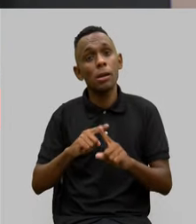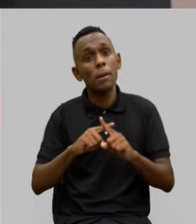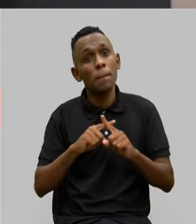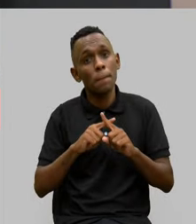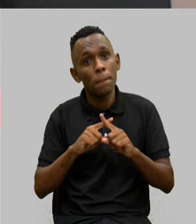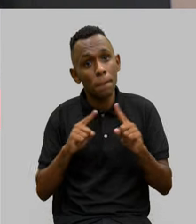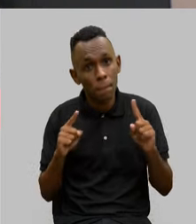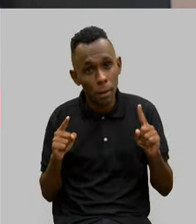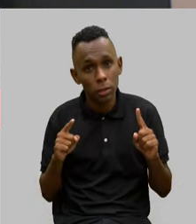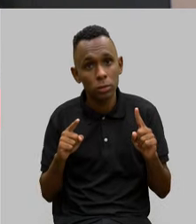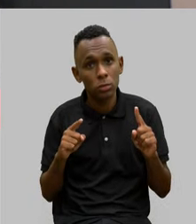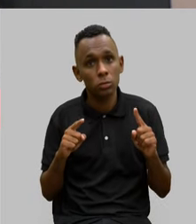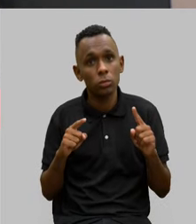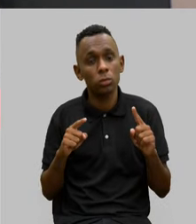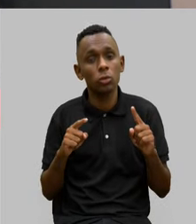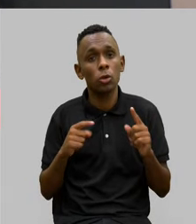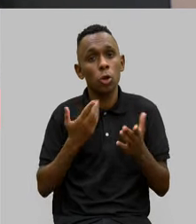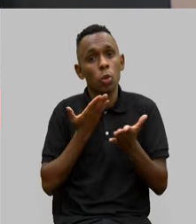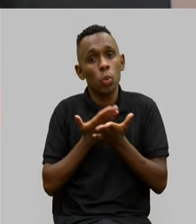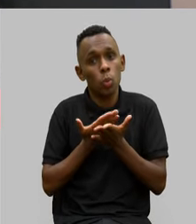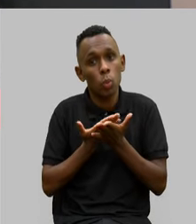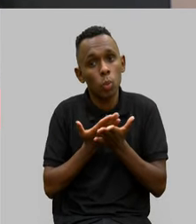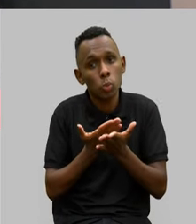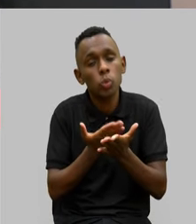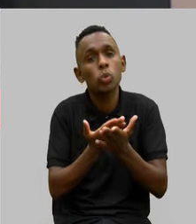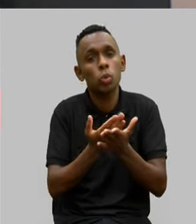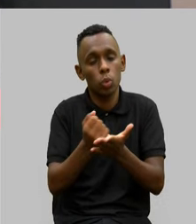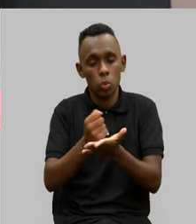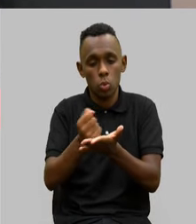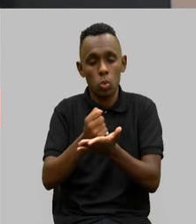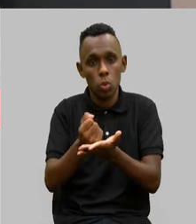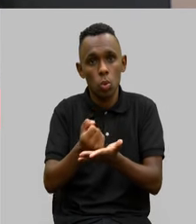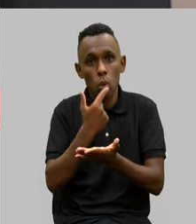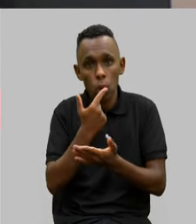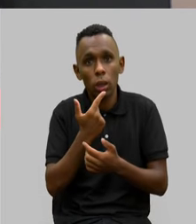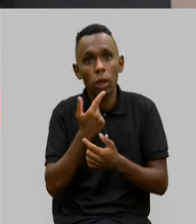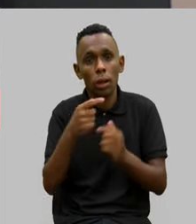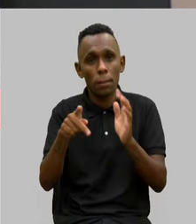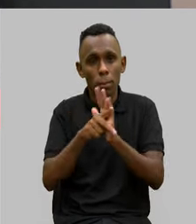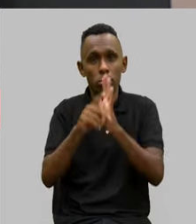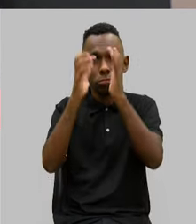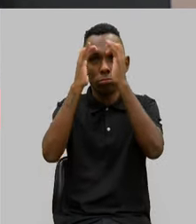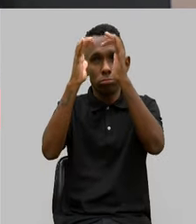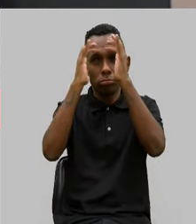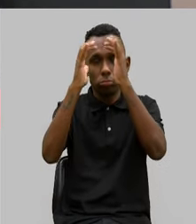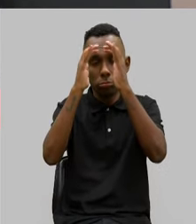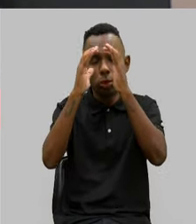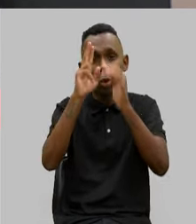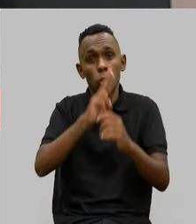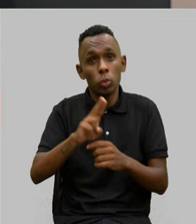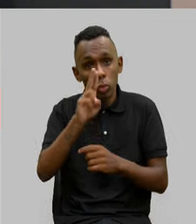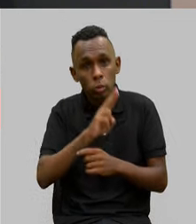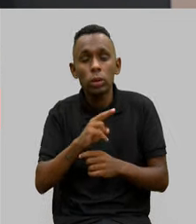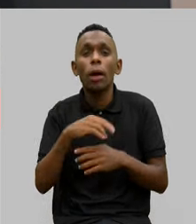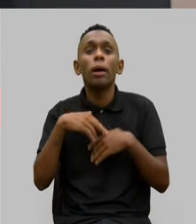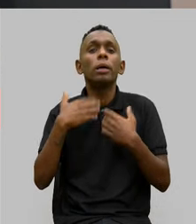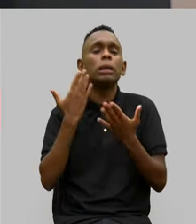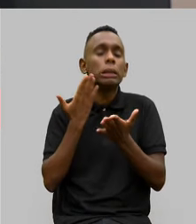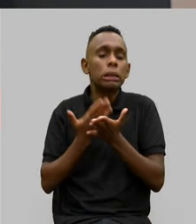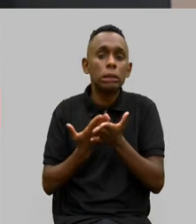eh o estudo farmacológico de drogas psicodélicas tem sido cada vez